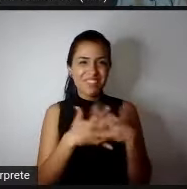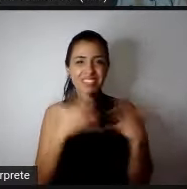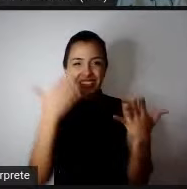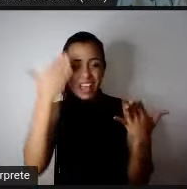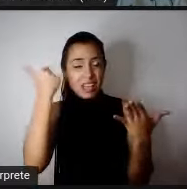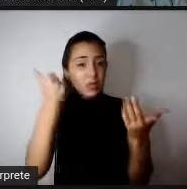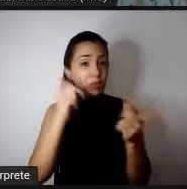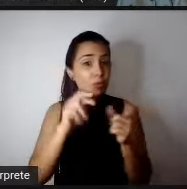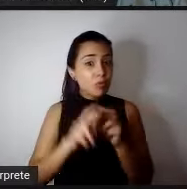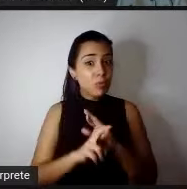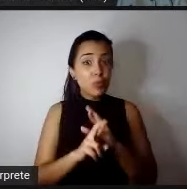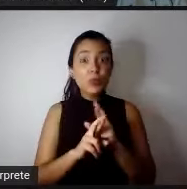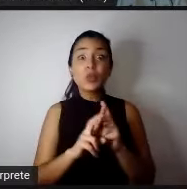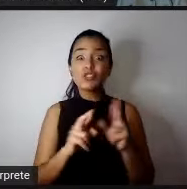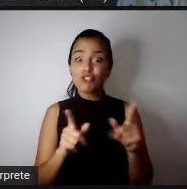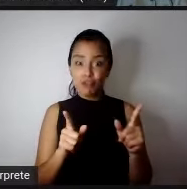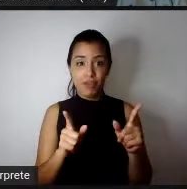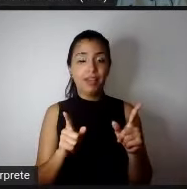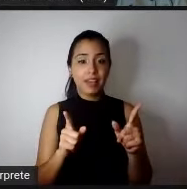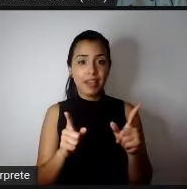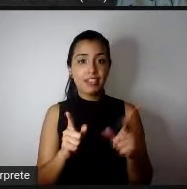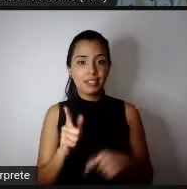uma exuberância de cor